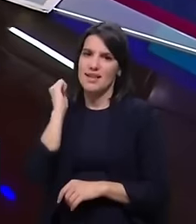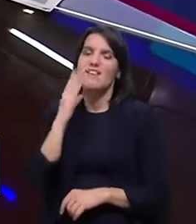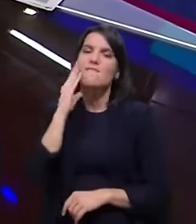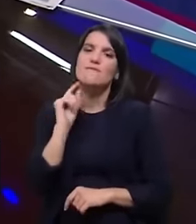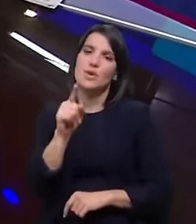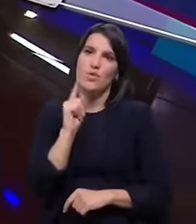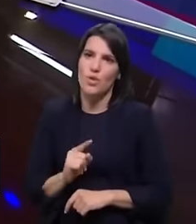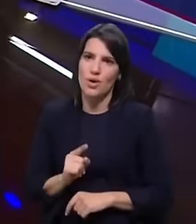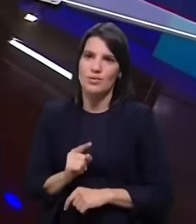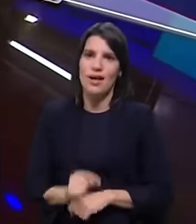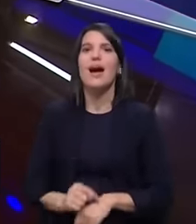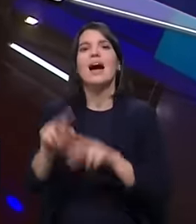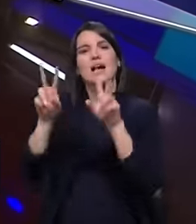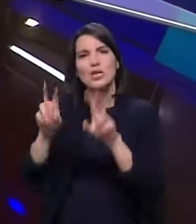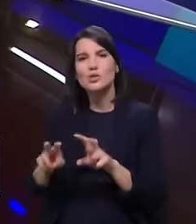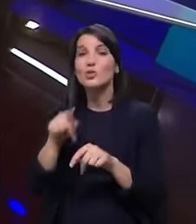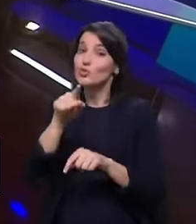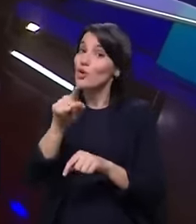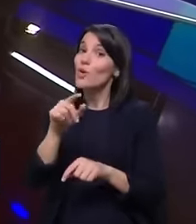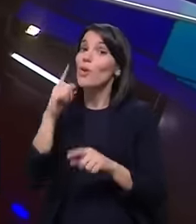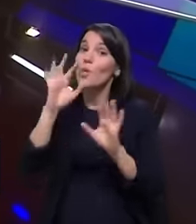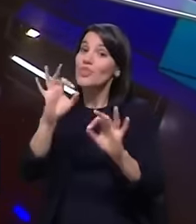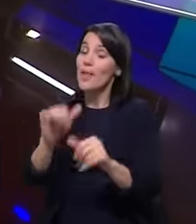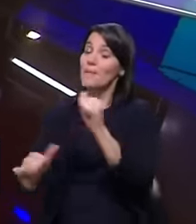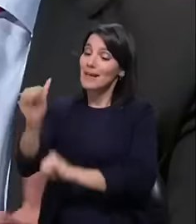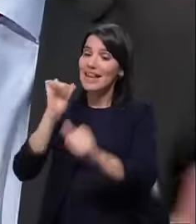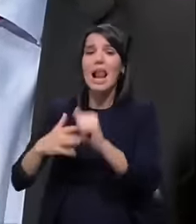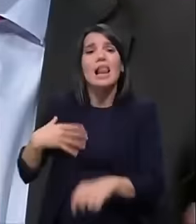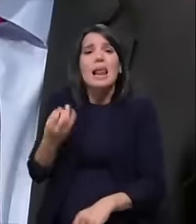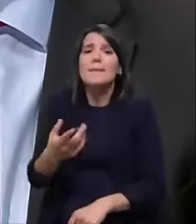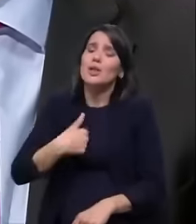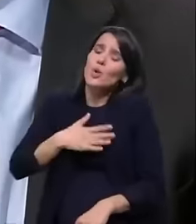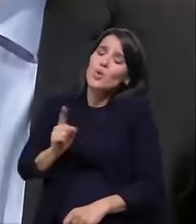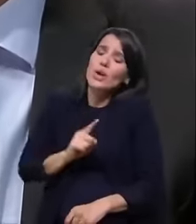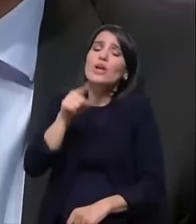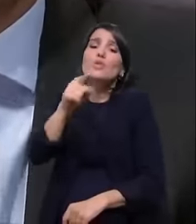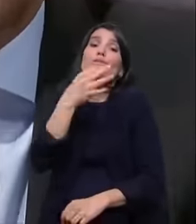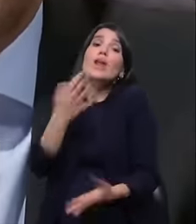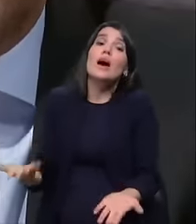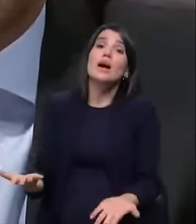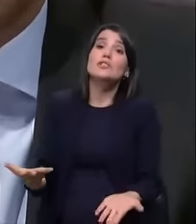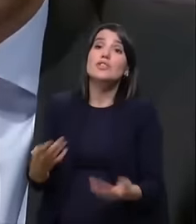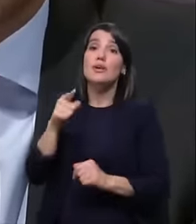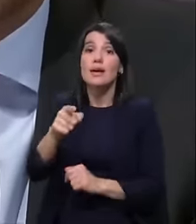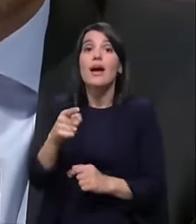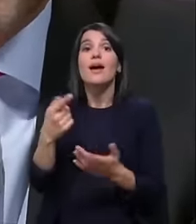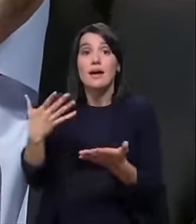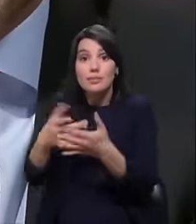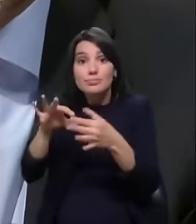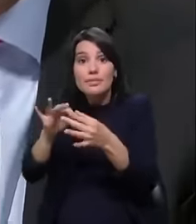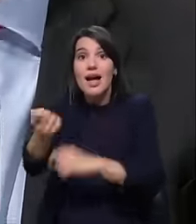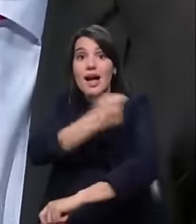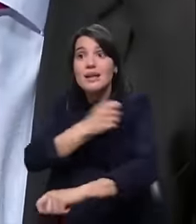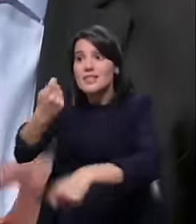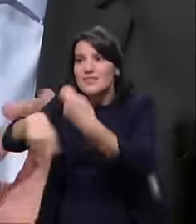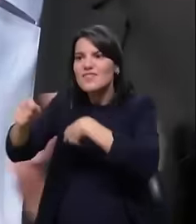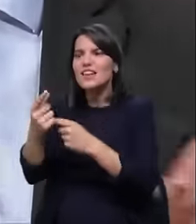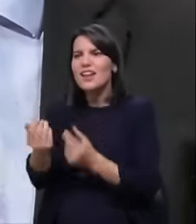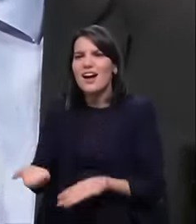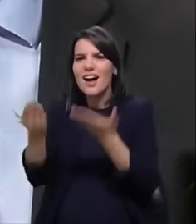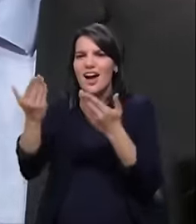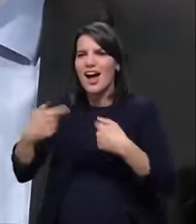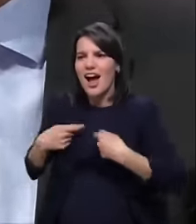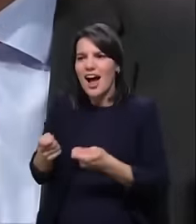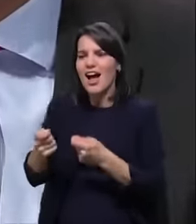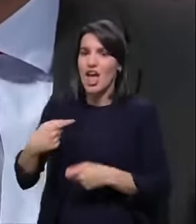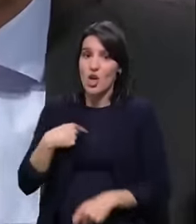vergonha. Chama-se não trazer assuntos que podem voltar para trás. E eu lamento, eu não o queria trazer. A Mariana é que trouxe. Financiamento de especulação imobiliária. Olha, Mariana Mortágua, eu não tenho